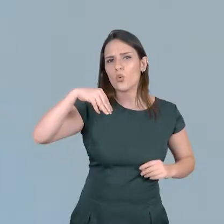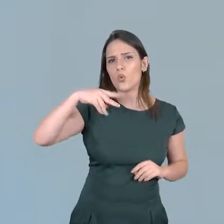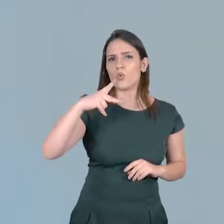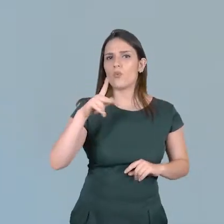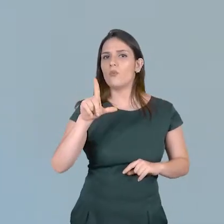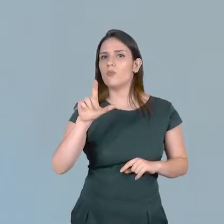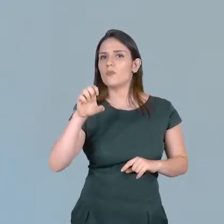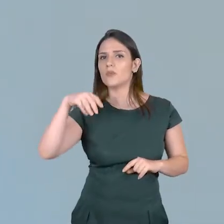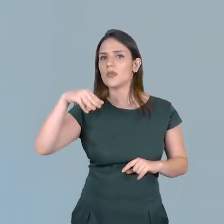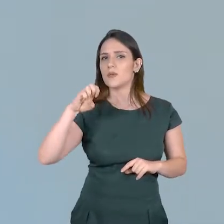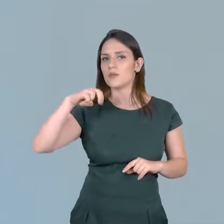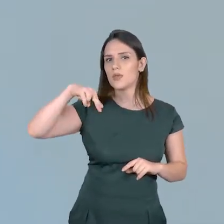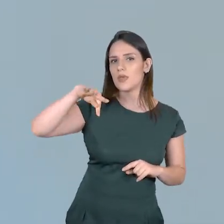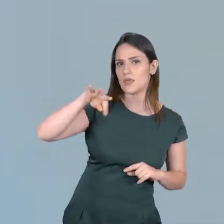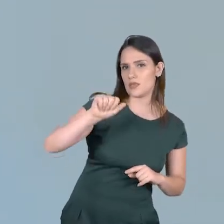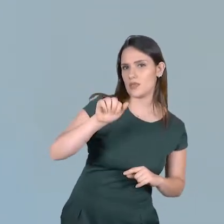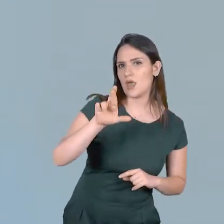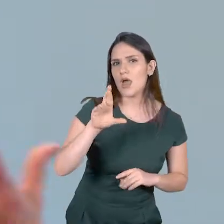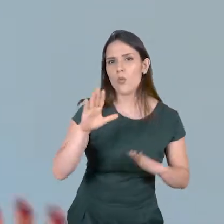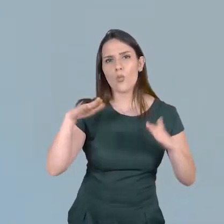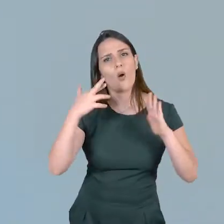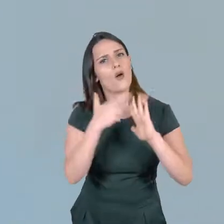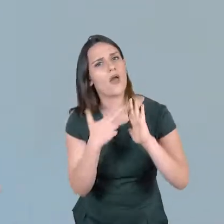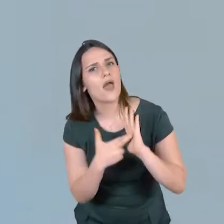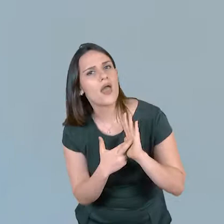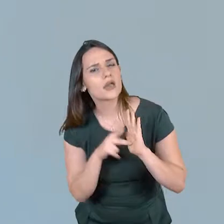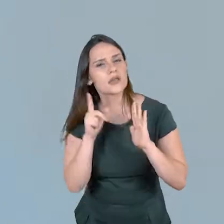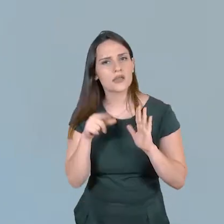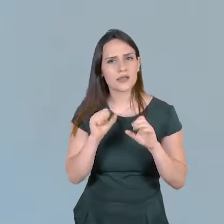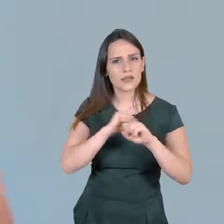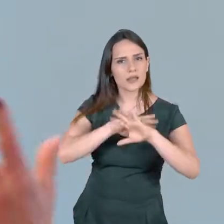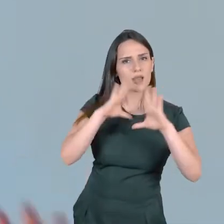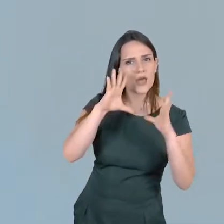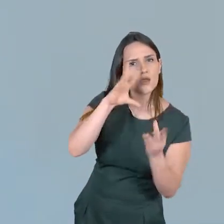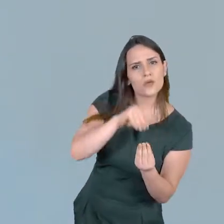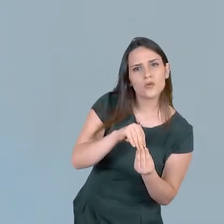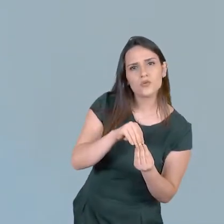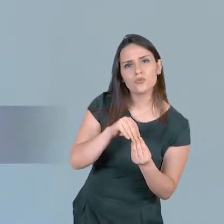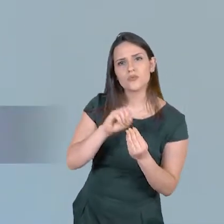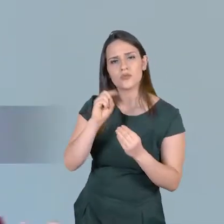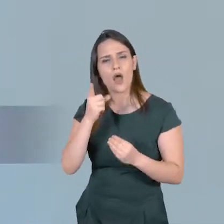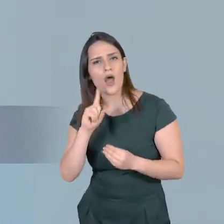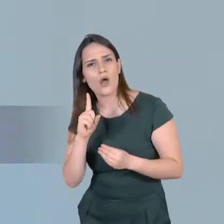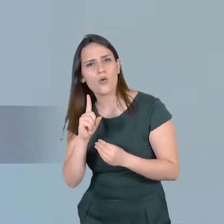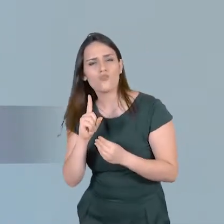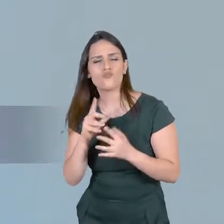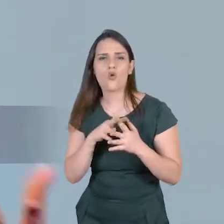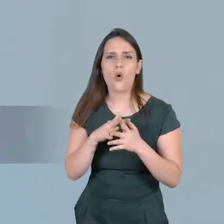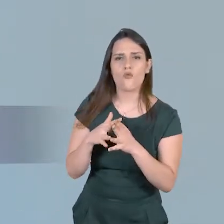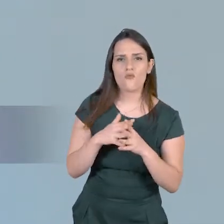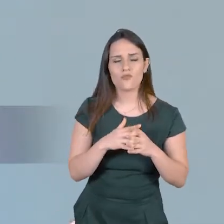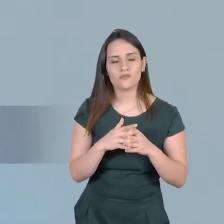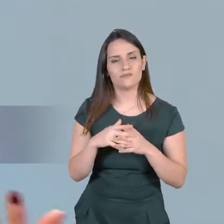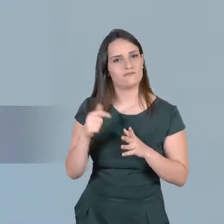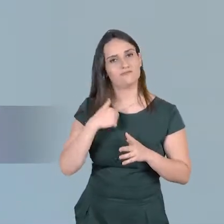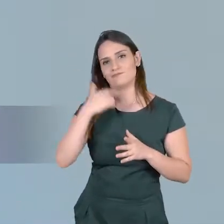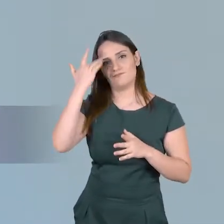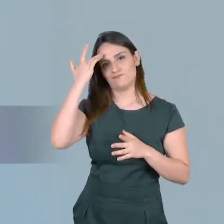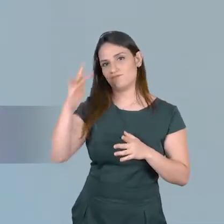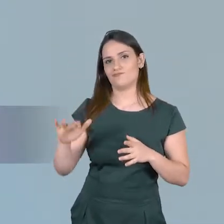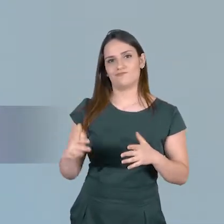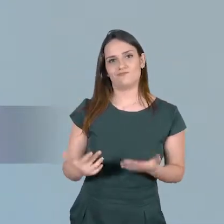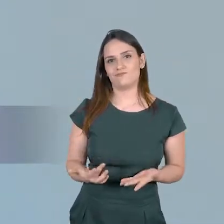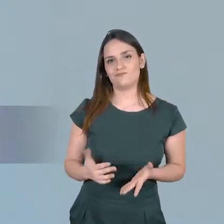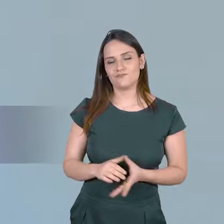vai estabelecer esses critérios? São critérios objetivos, concretos ou não? Nós não sabemos.